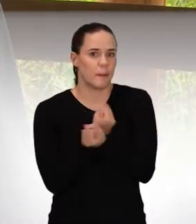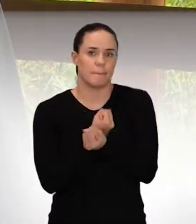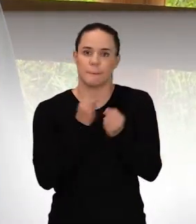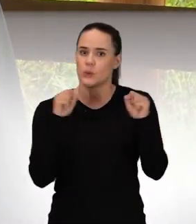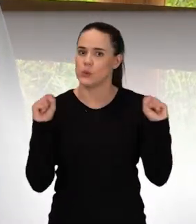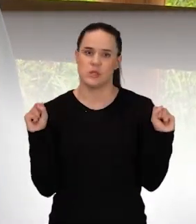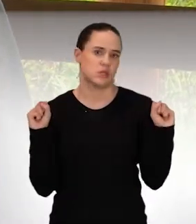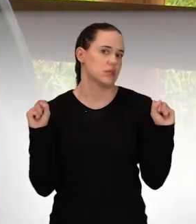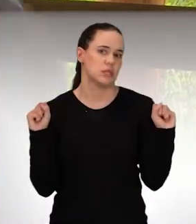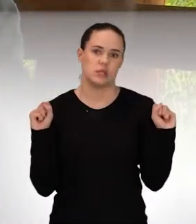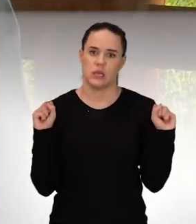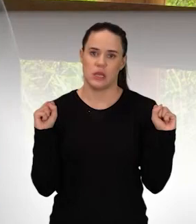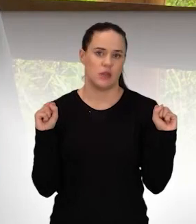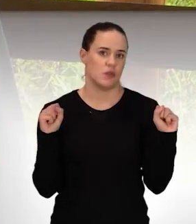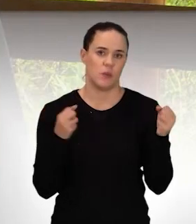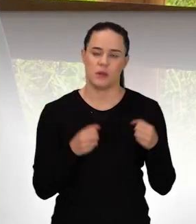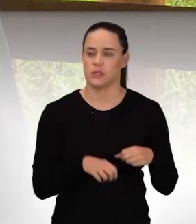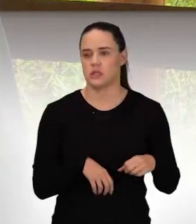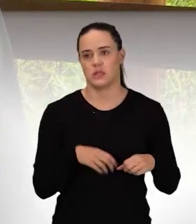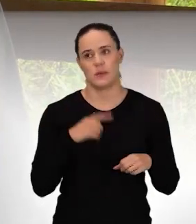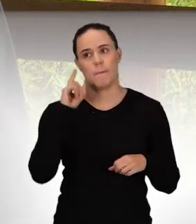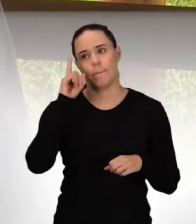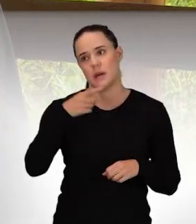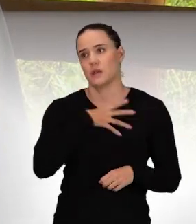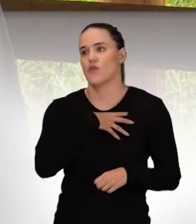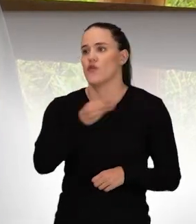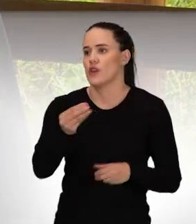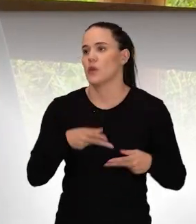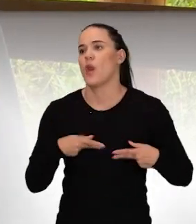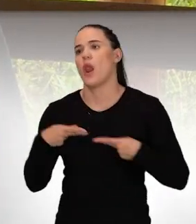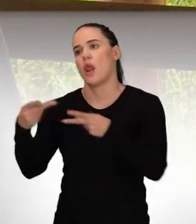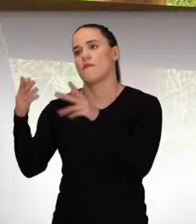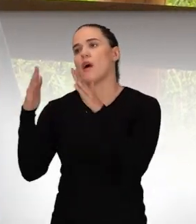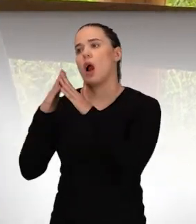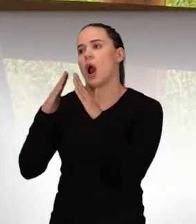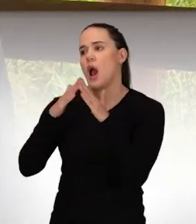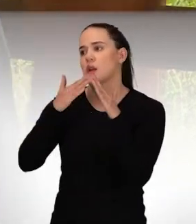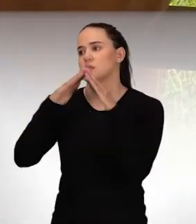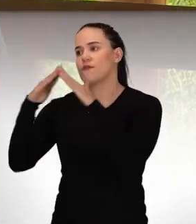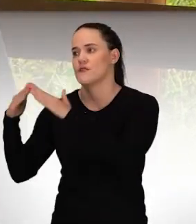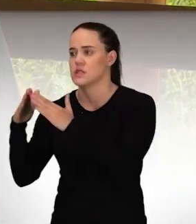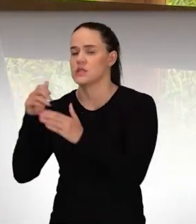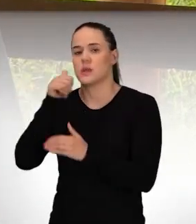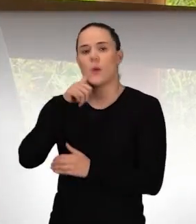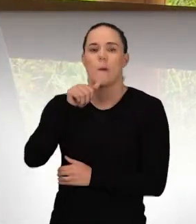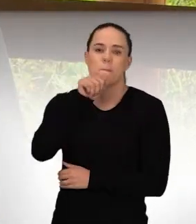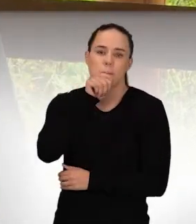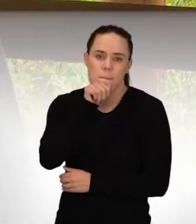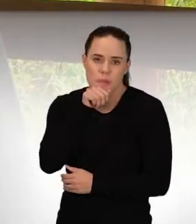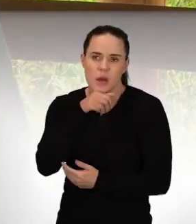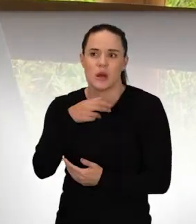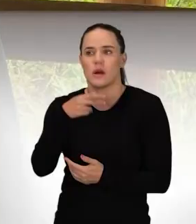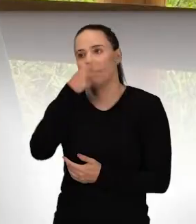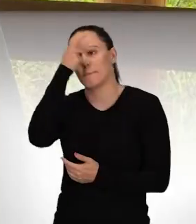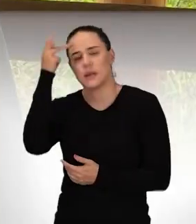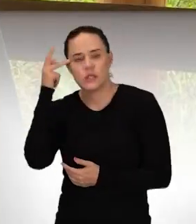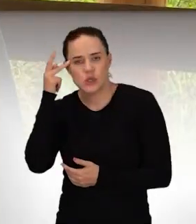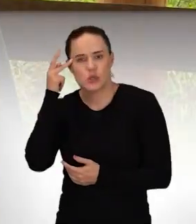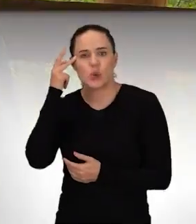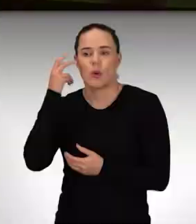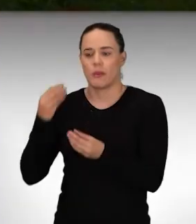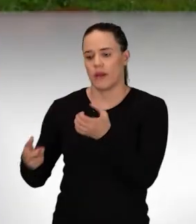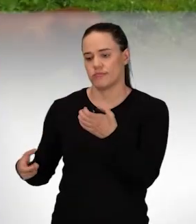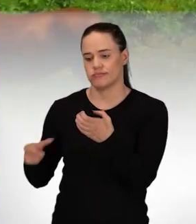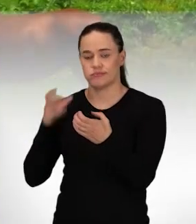Carregar um celular, nem pensar, né? Tem que se deslocar, mandar o filho levar até a casa do vizinho ou da minha mãe, ou uma pessoa mais próxima, para